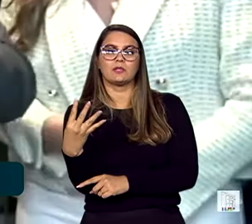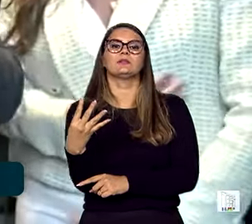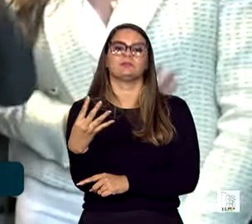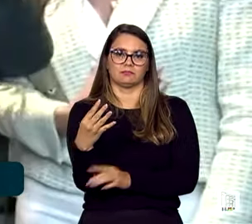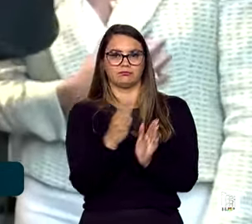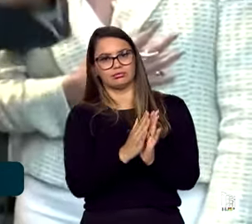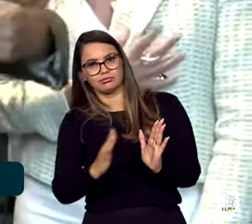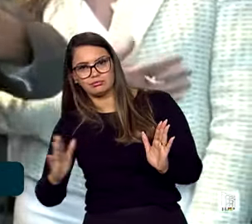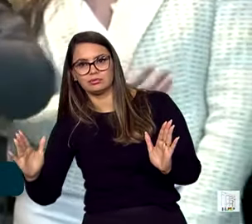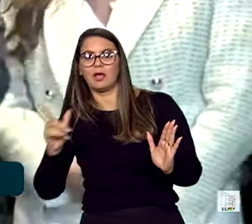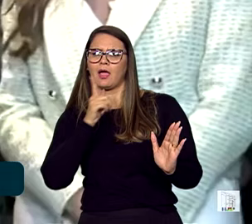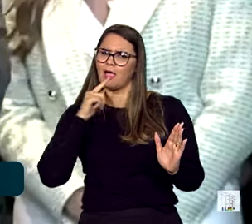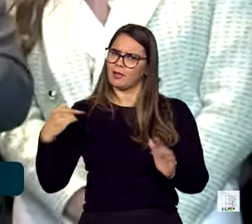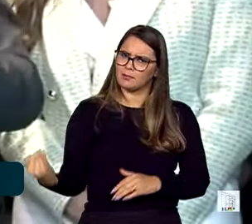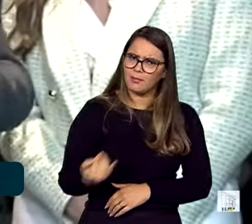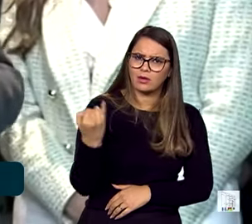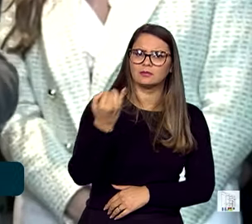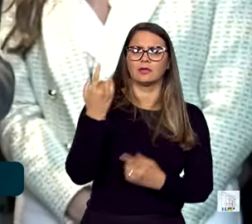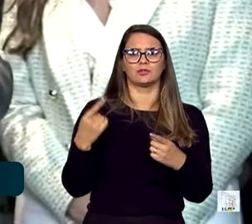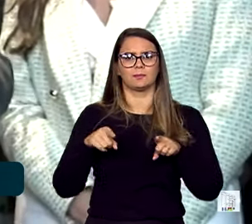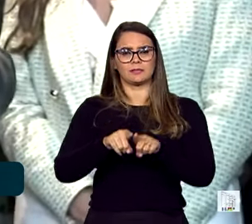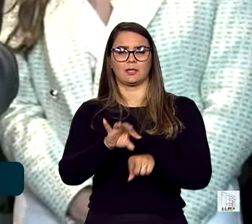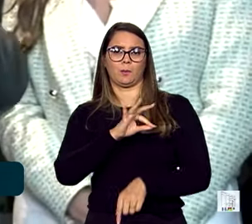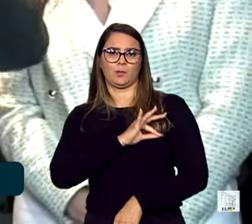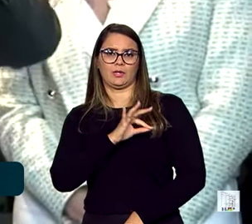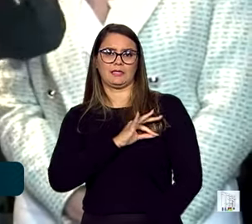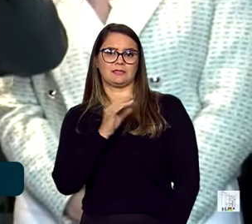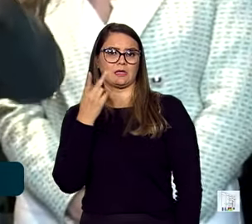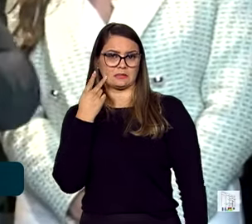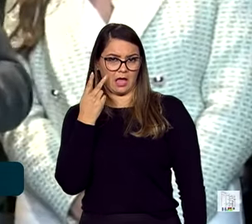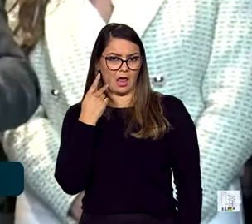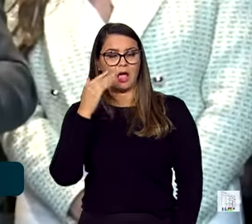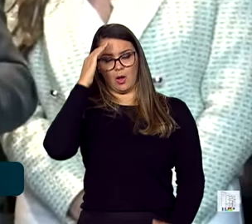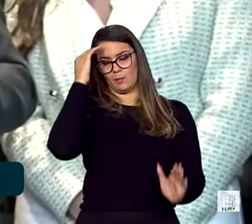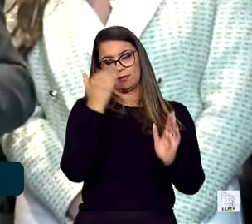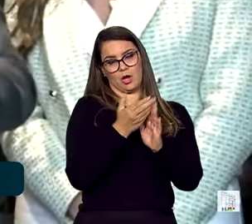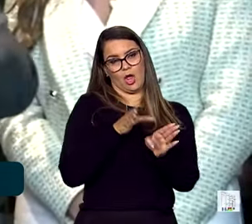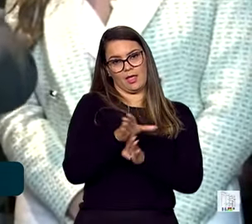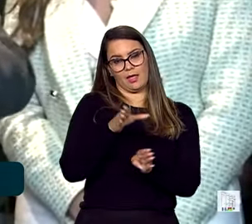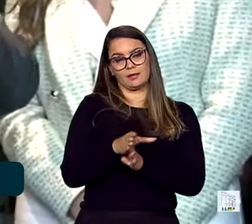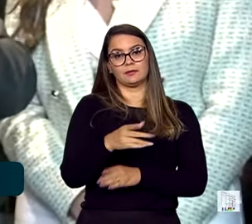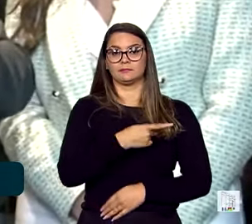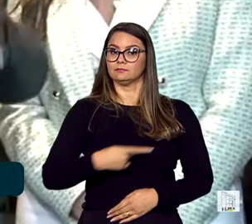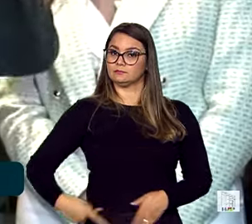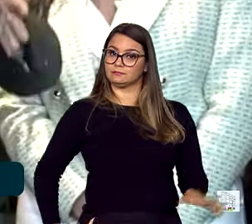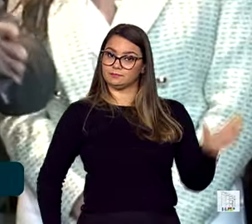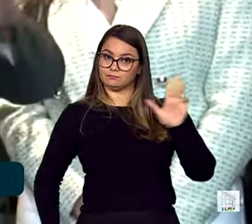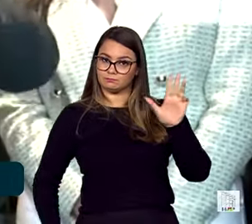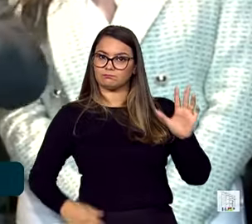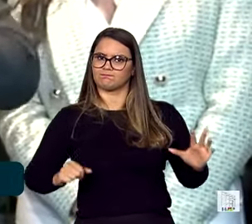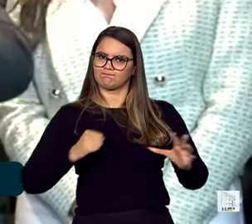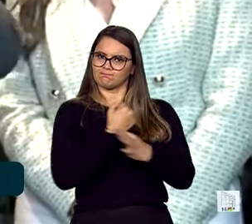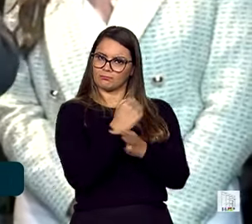em execução, é uma ação importante em parceria com a Polícia do Ceará, sempre cumprindo a orientação do presidente Lula de garantir que a